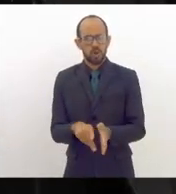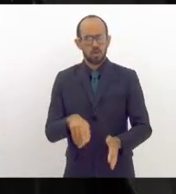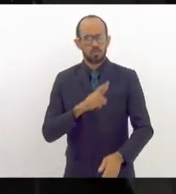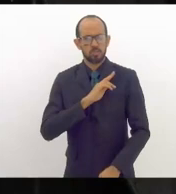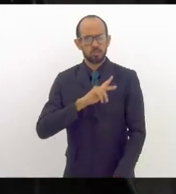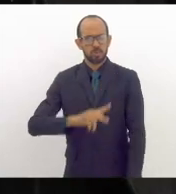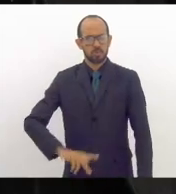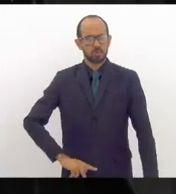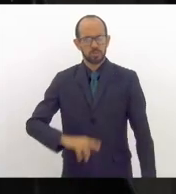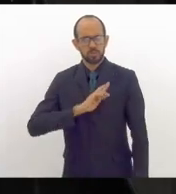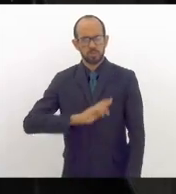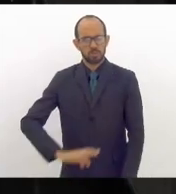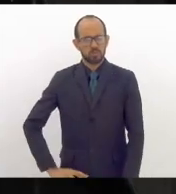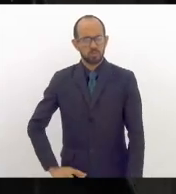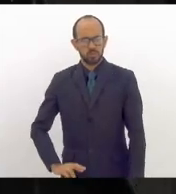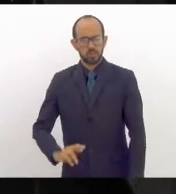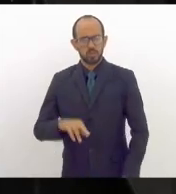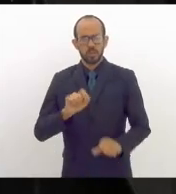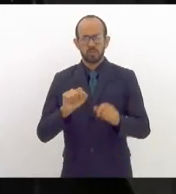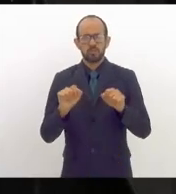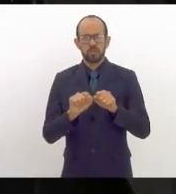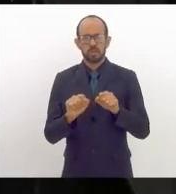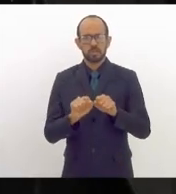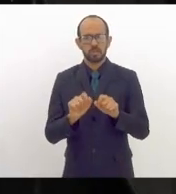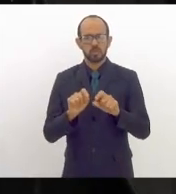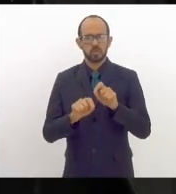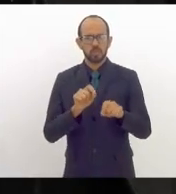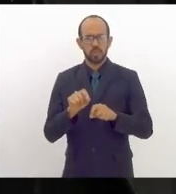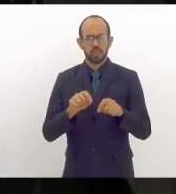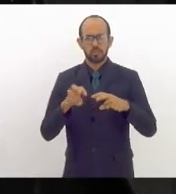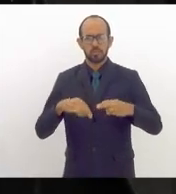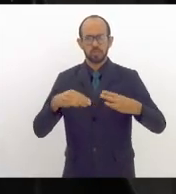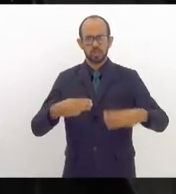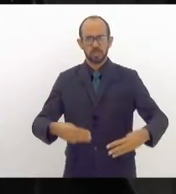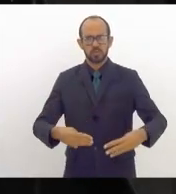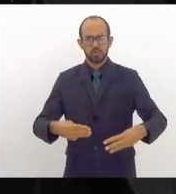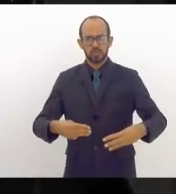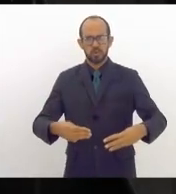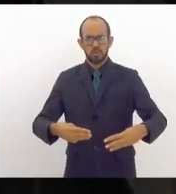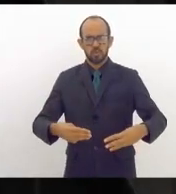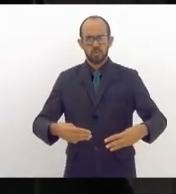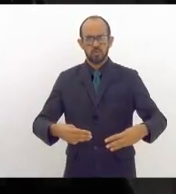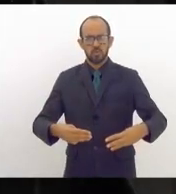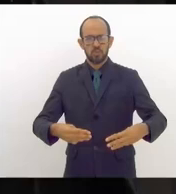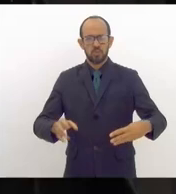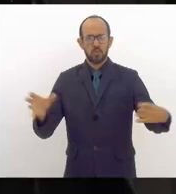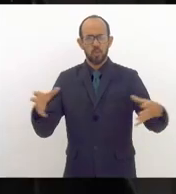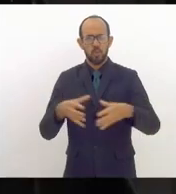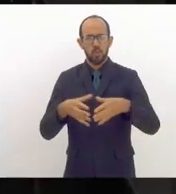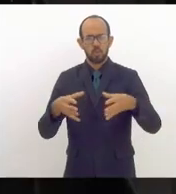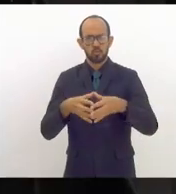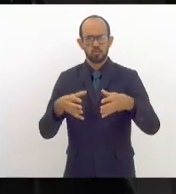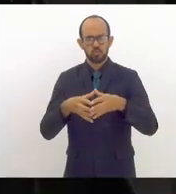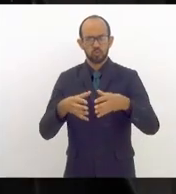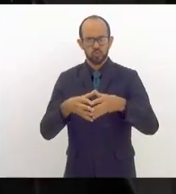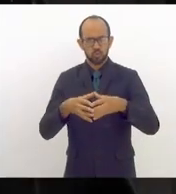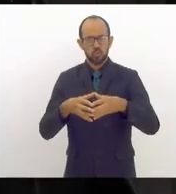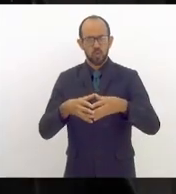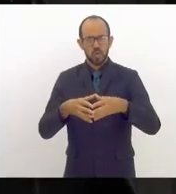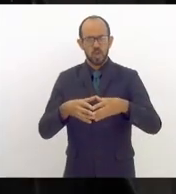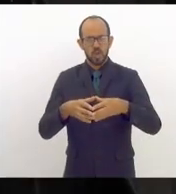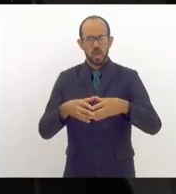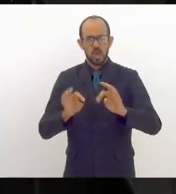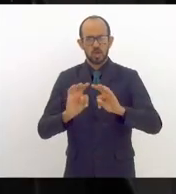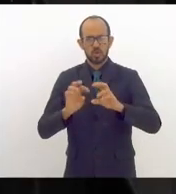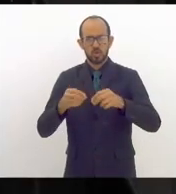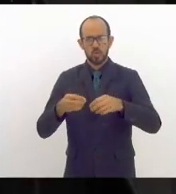da República que o ministro possa se dirigir em conjunto A todos os a todos